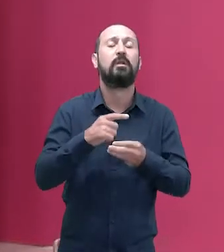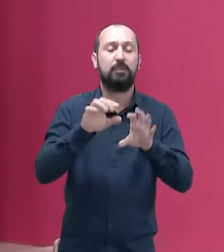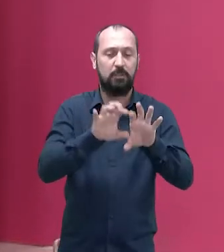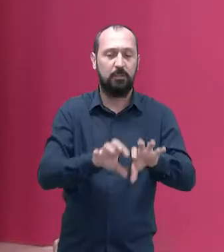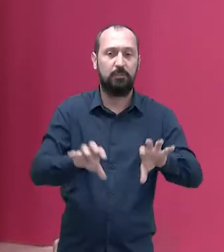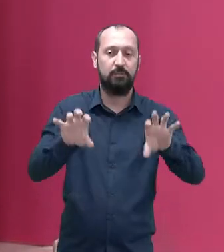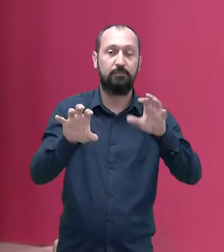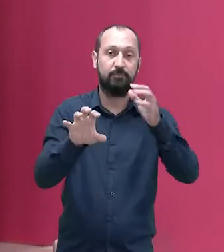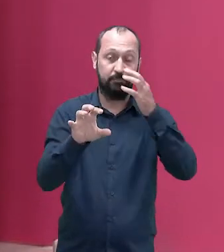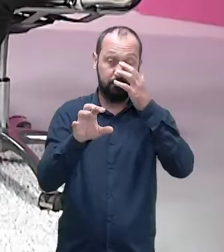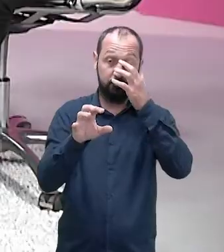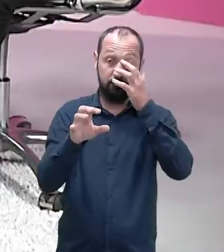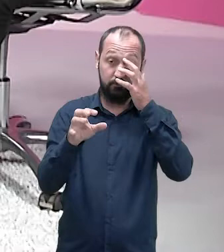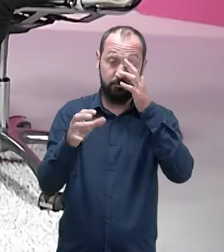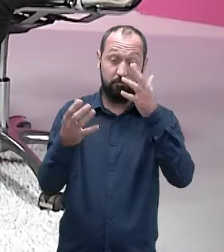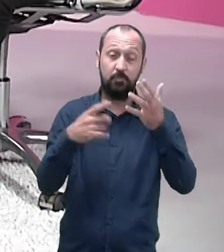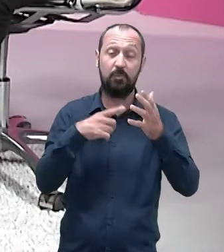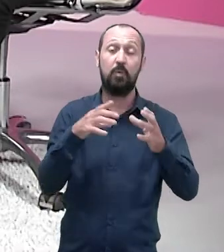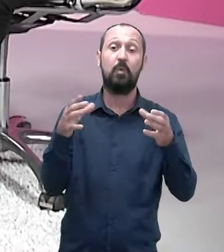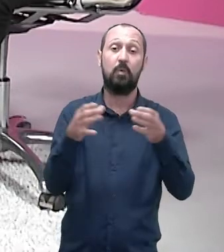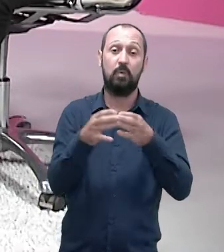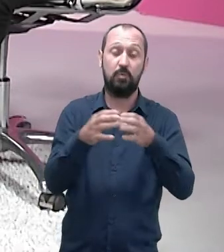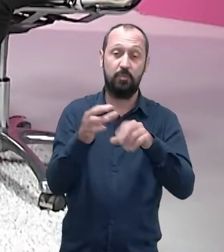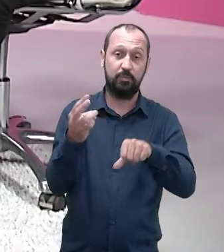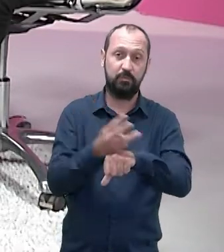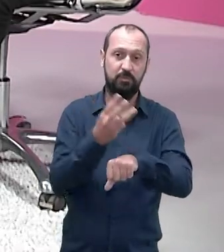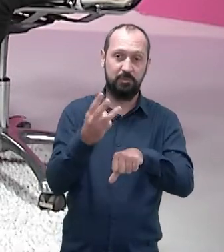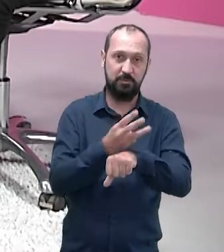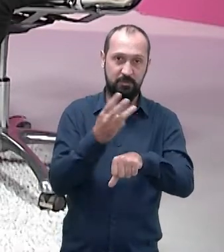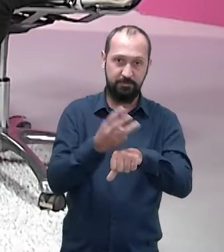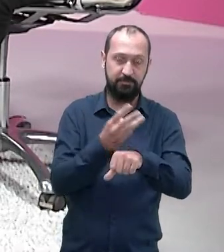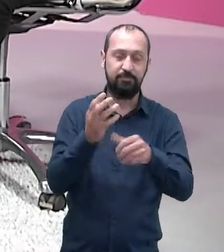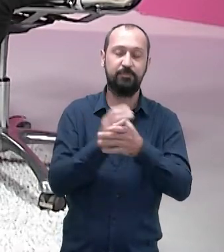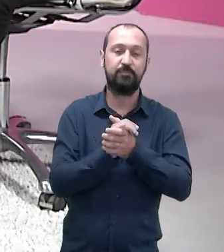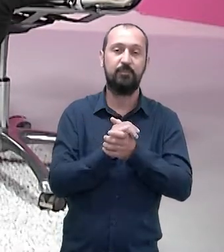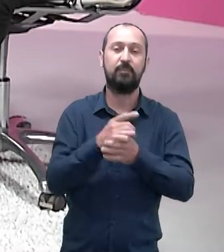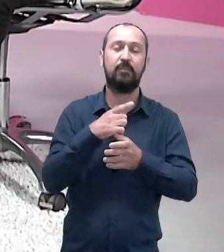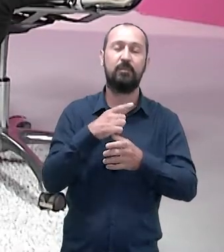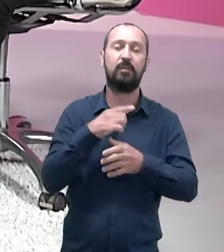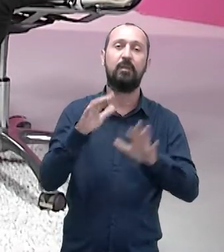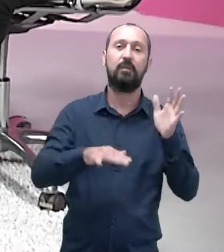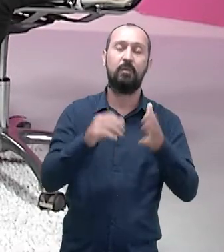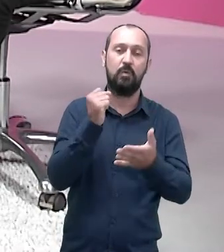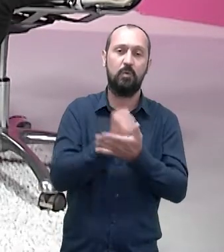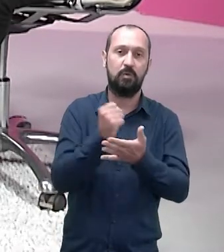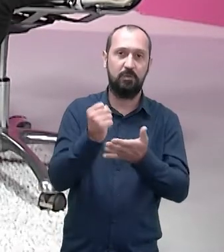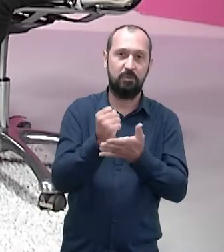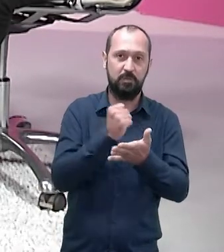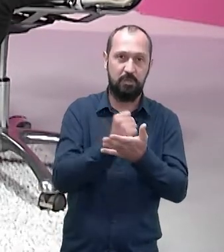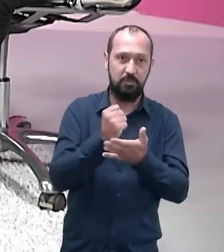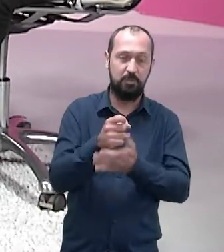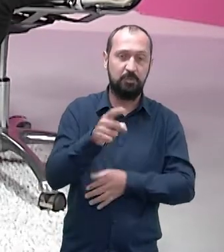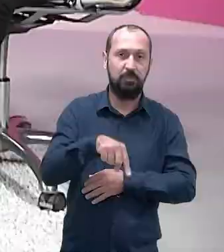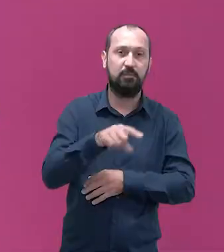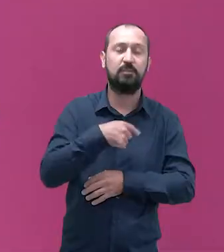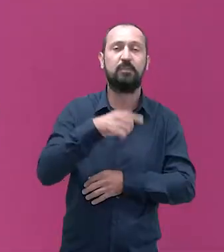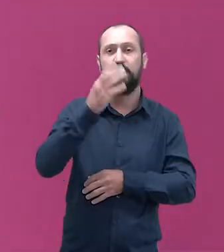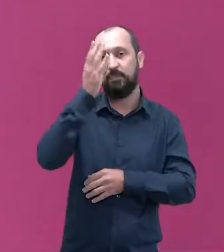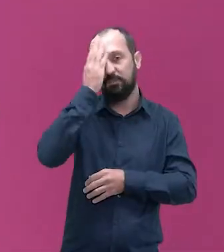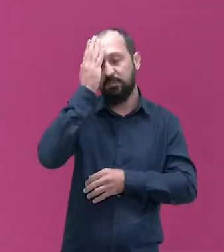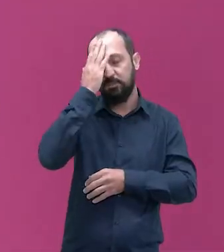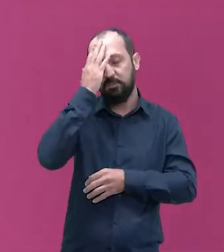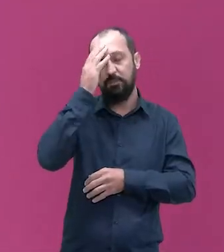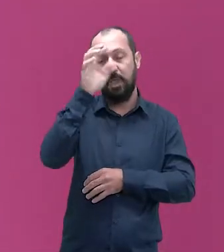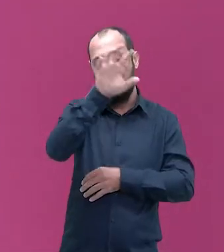Como funciona essa divisão? Então, hoje nós temos um grupo pelo WhatsApp, né? a gente tem o cadastro desses condutores e